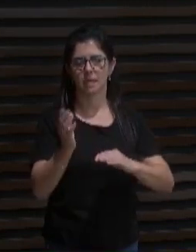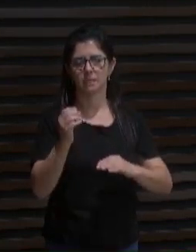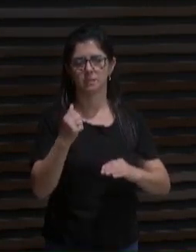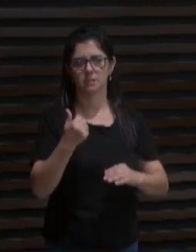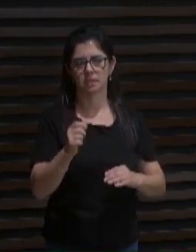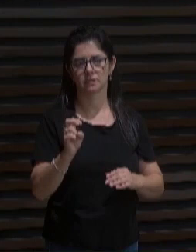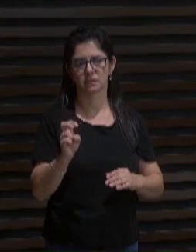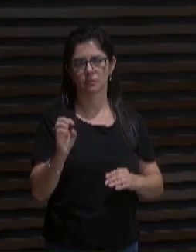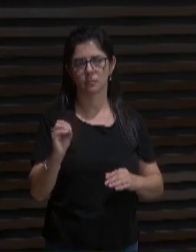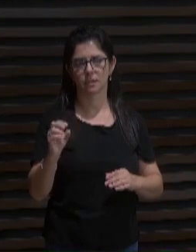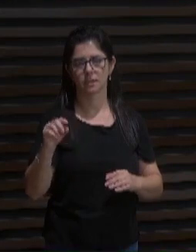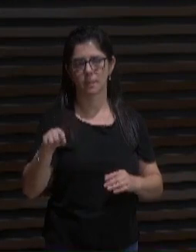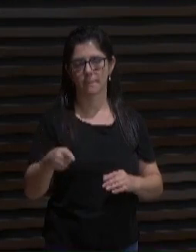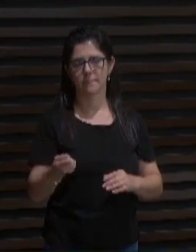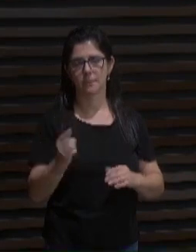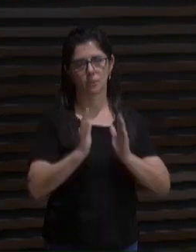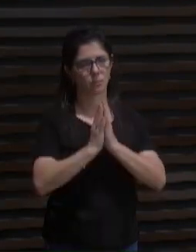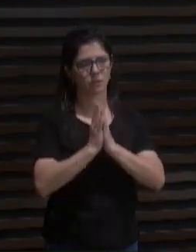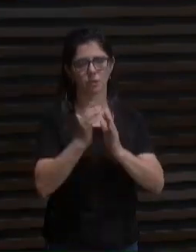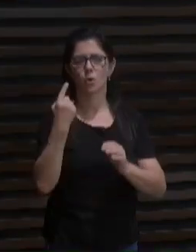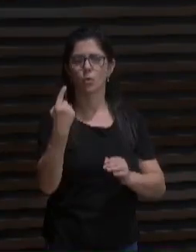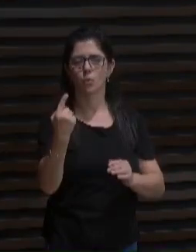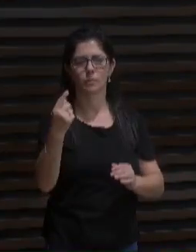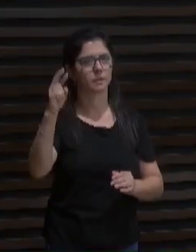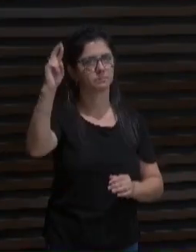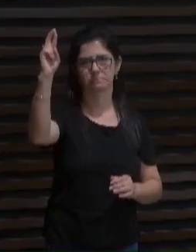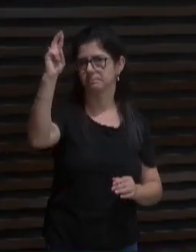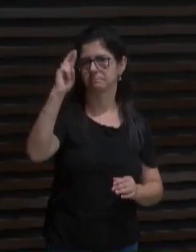e só uma não foi respondida.